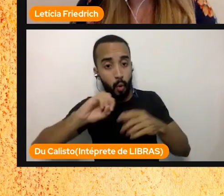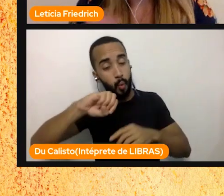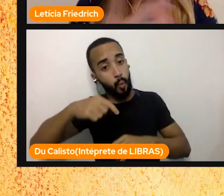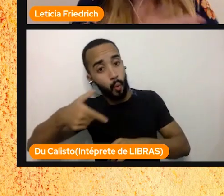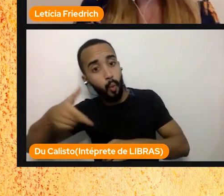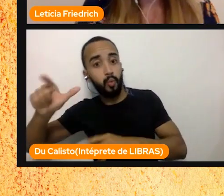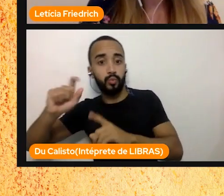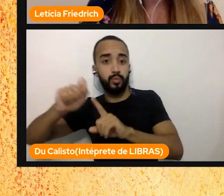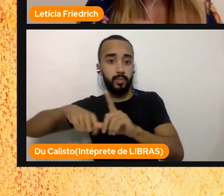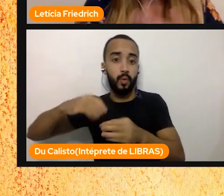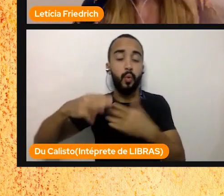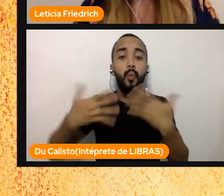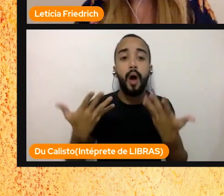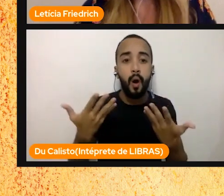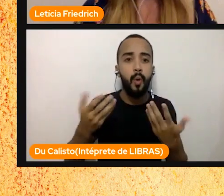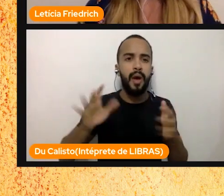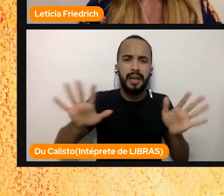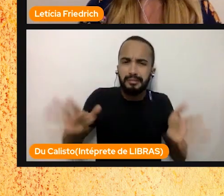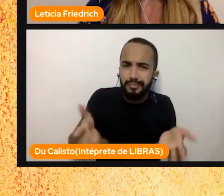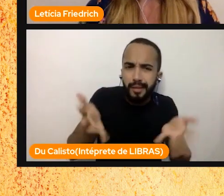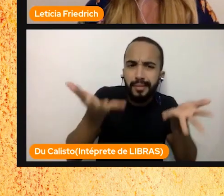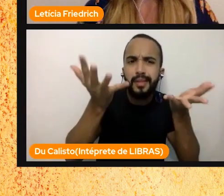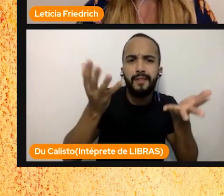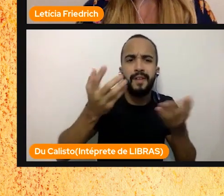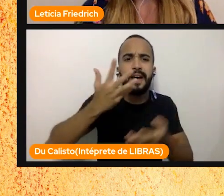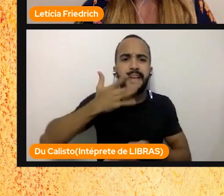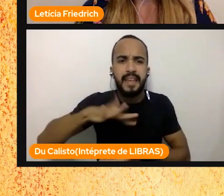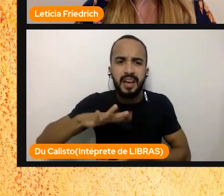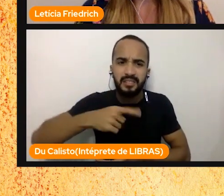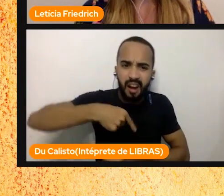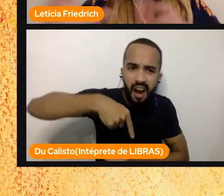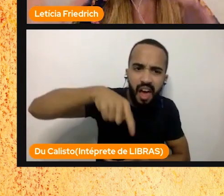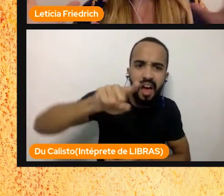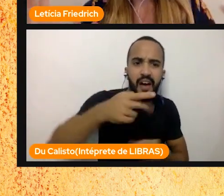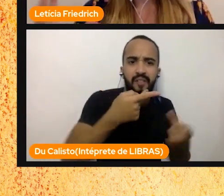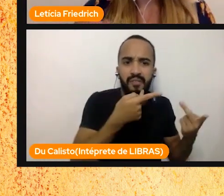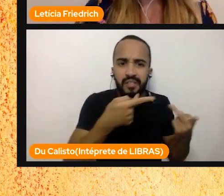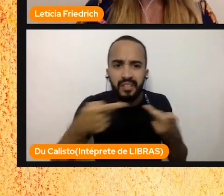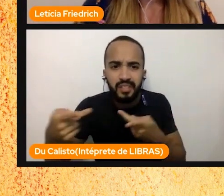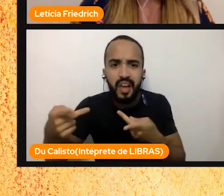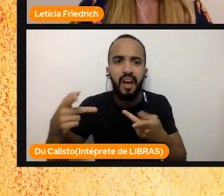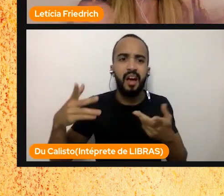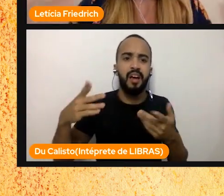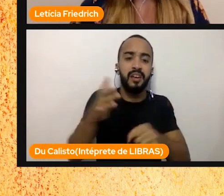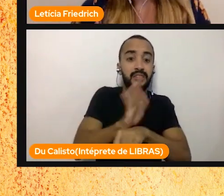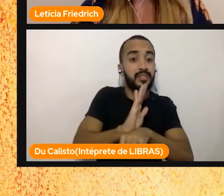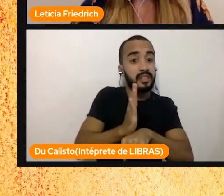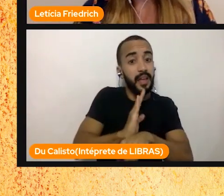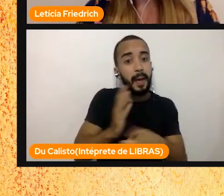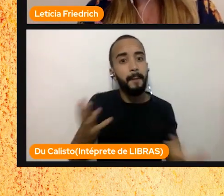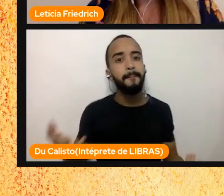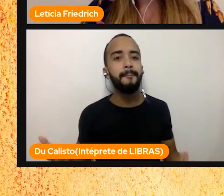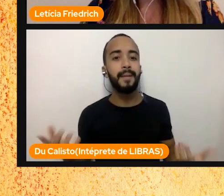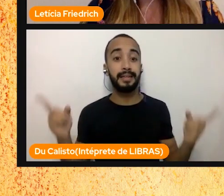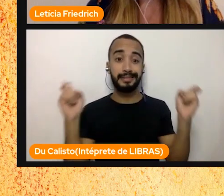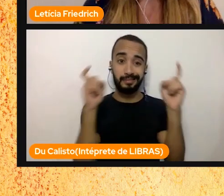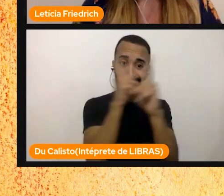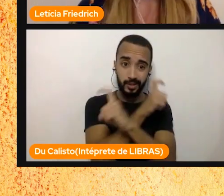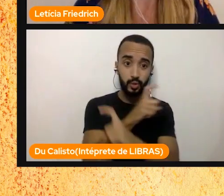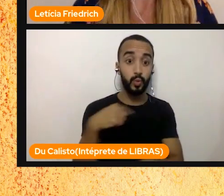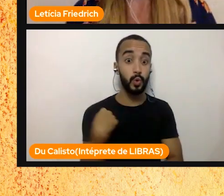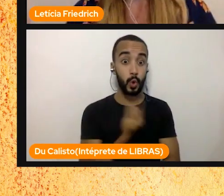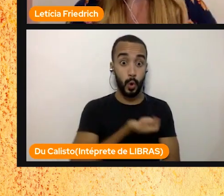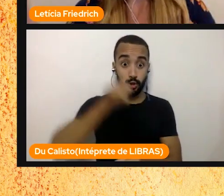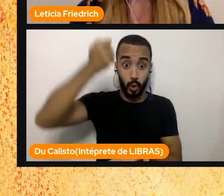crianças irem ao cinema? É tudo muito difícil. Eu acho que o elo da distribuição, e a gente que tem a obrigatoriedade de exibir o filme